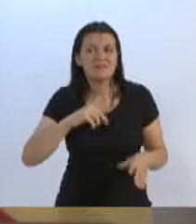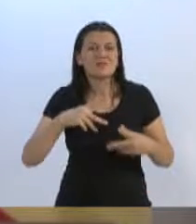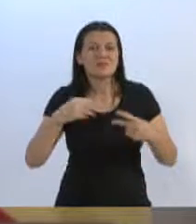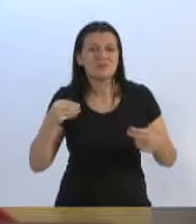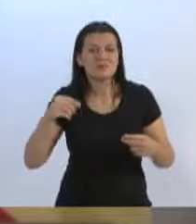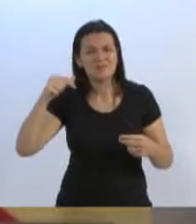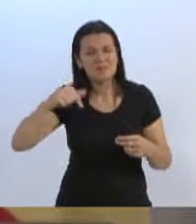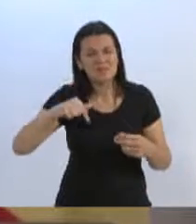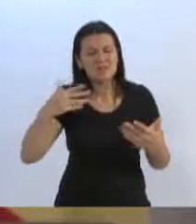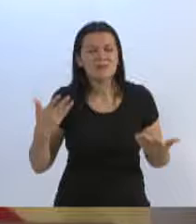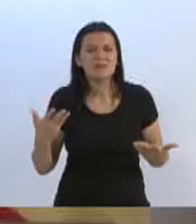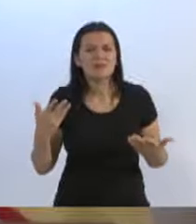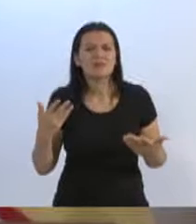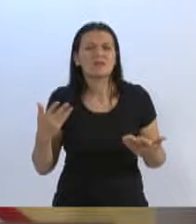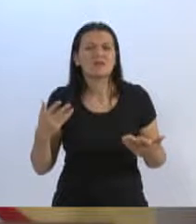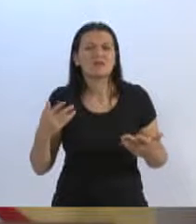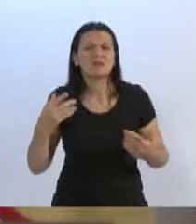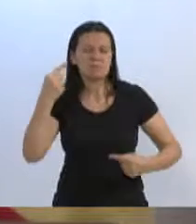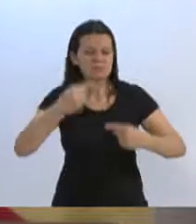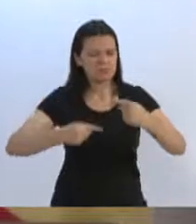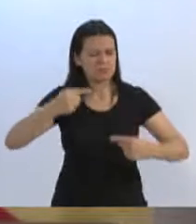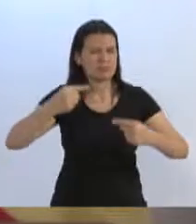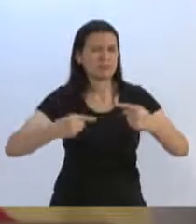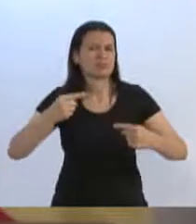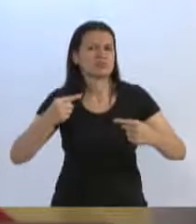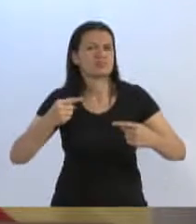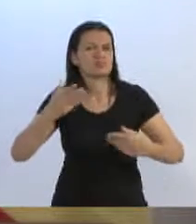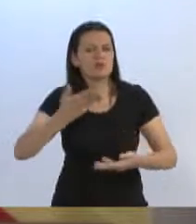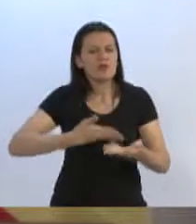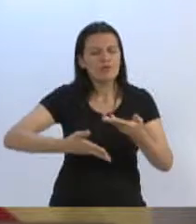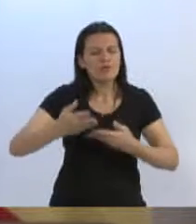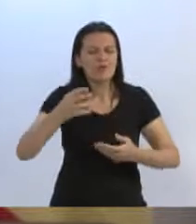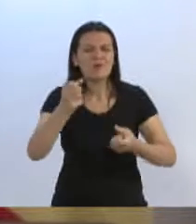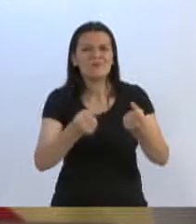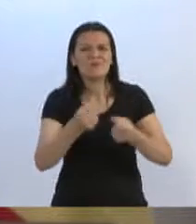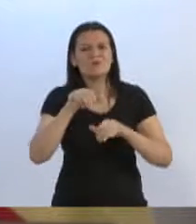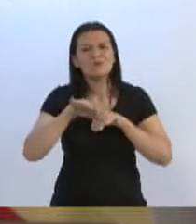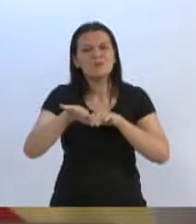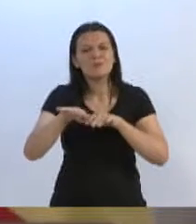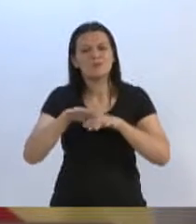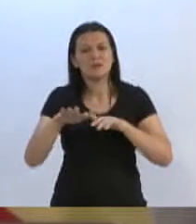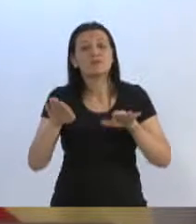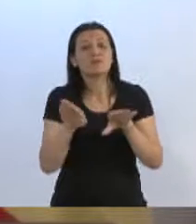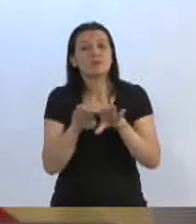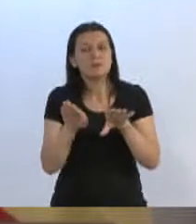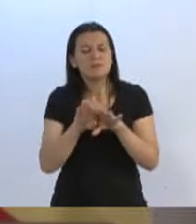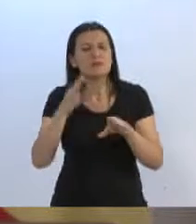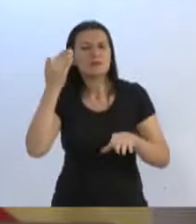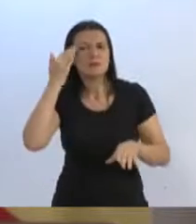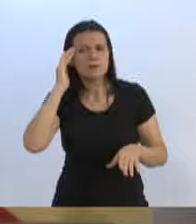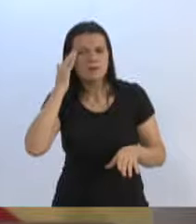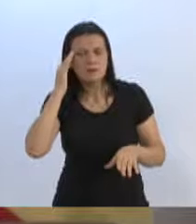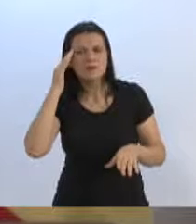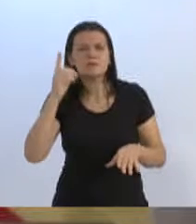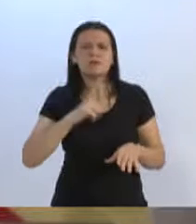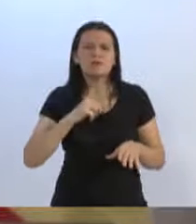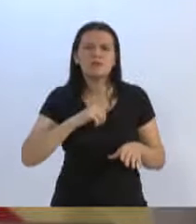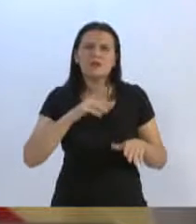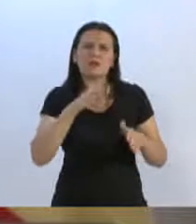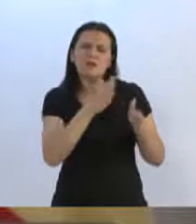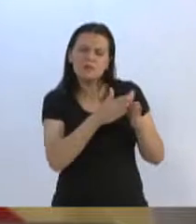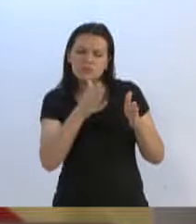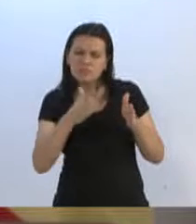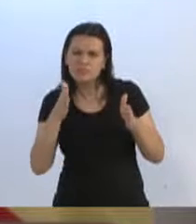aqui colocadas, inclusive polêmicas, que envolvem a questão do trânsito. E já coloco de antemão que entendo, sobretudo, que tem alguns procedimentos